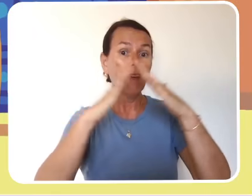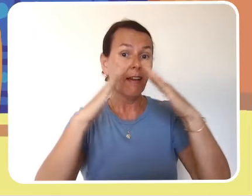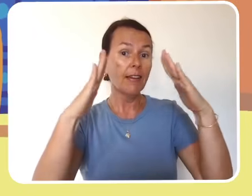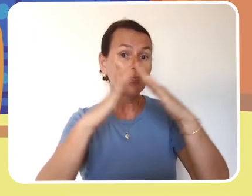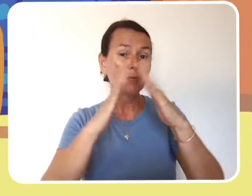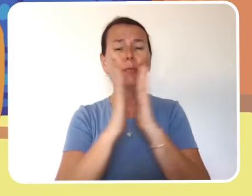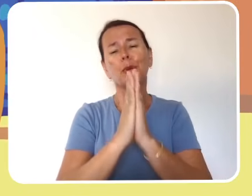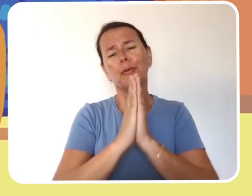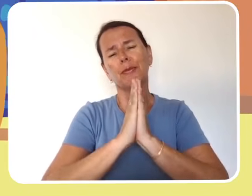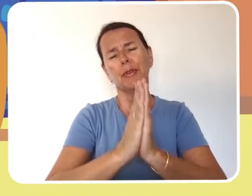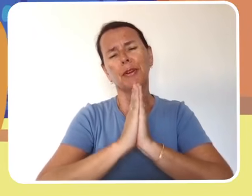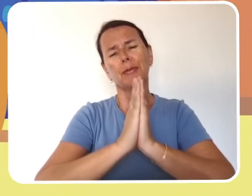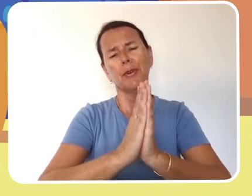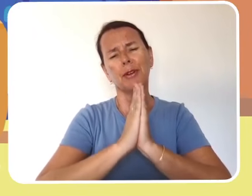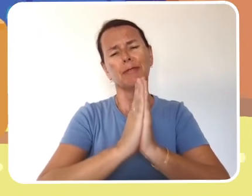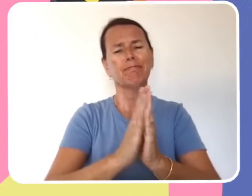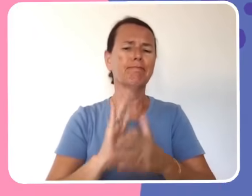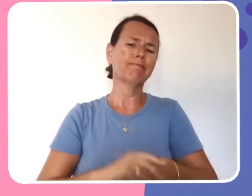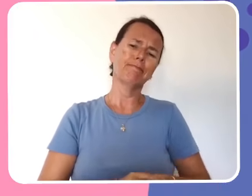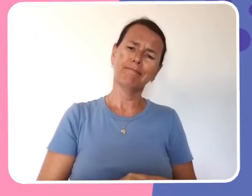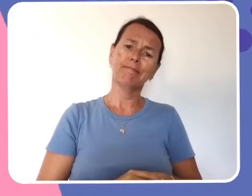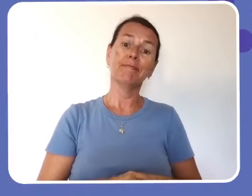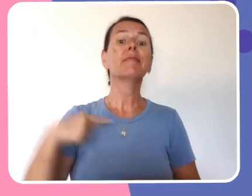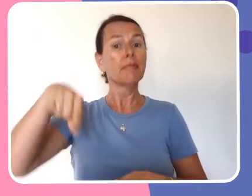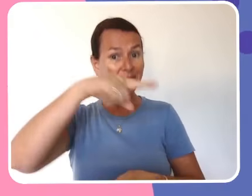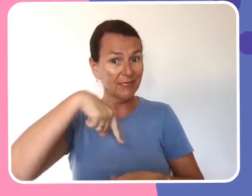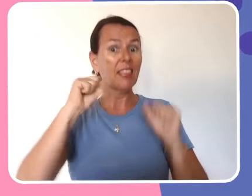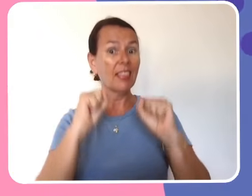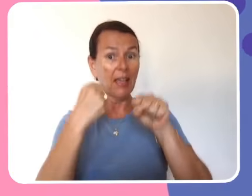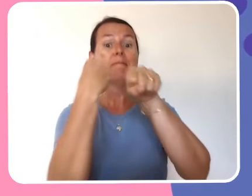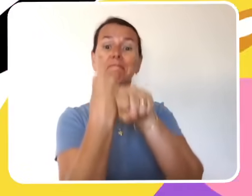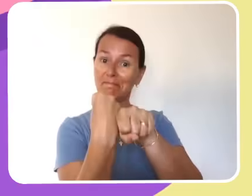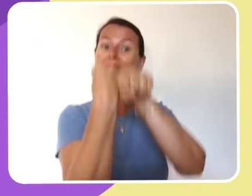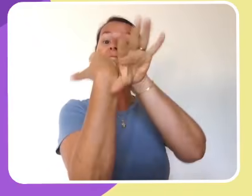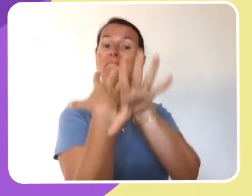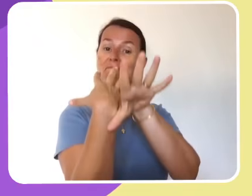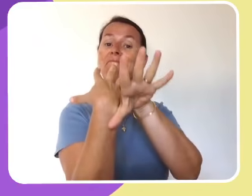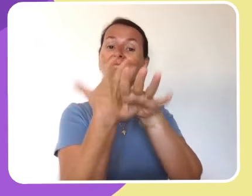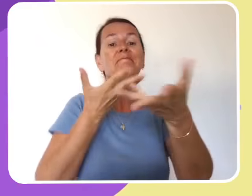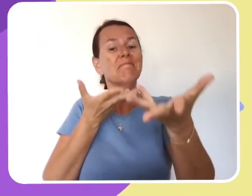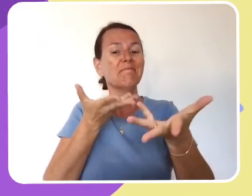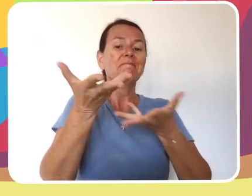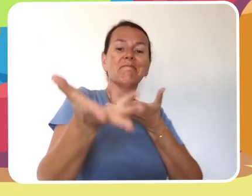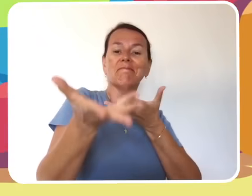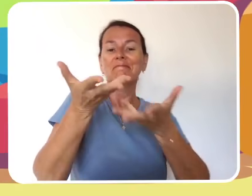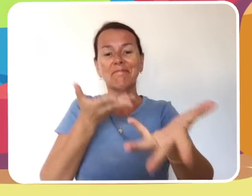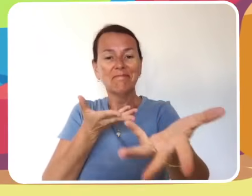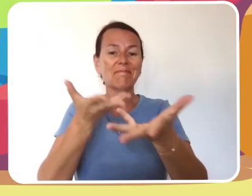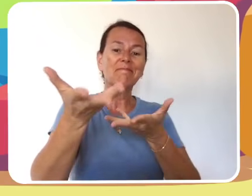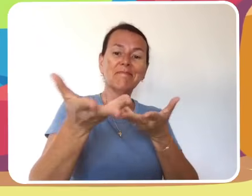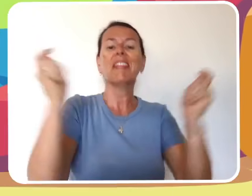em casa. Por favor, a gente já vai se falar